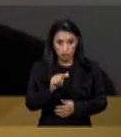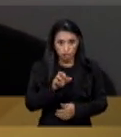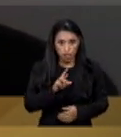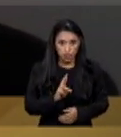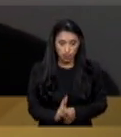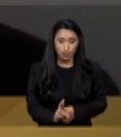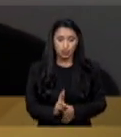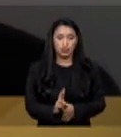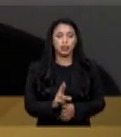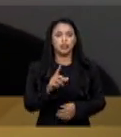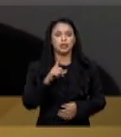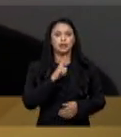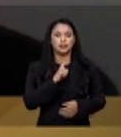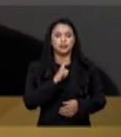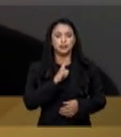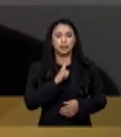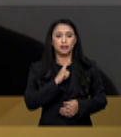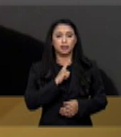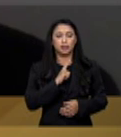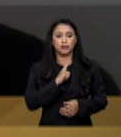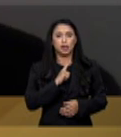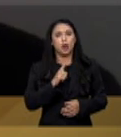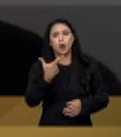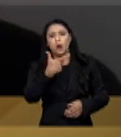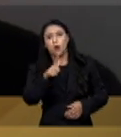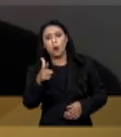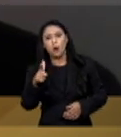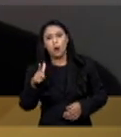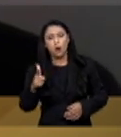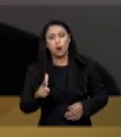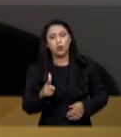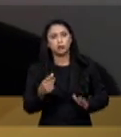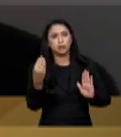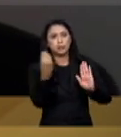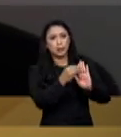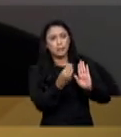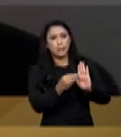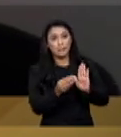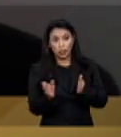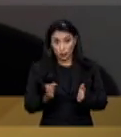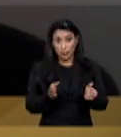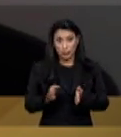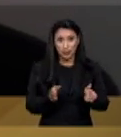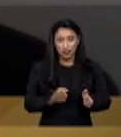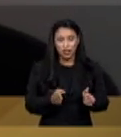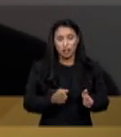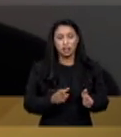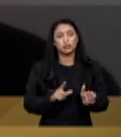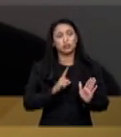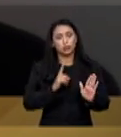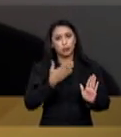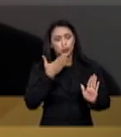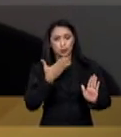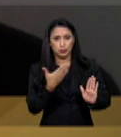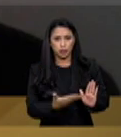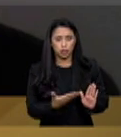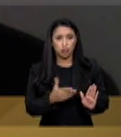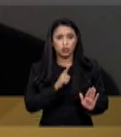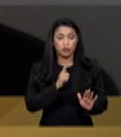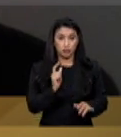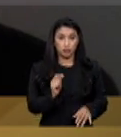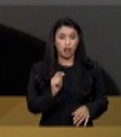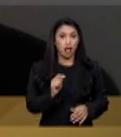República ofertou contra-razões no prazo regimental a essas impugnações,